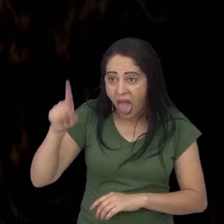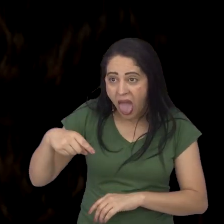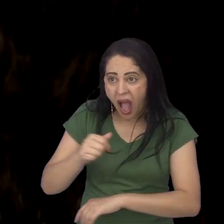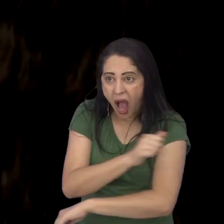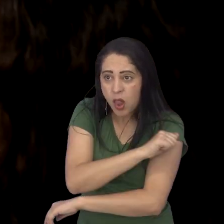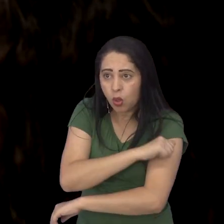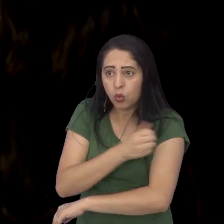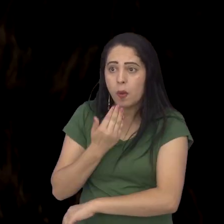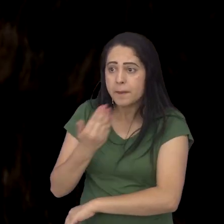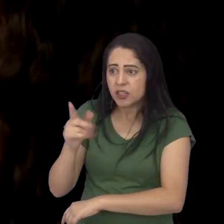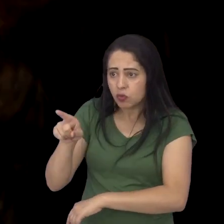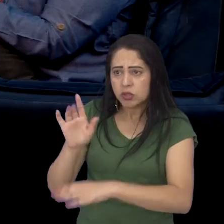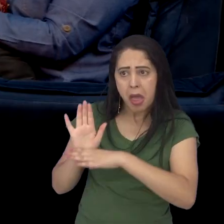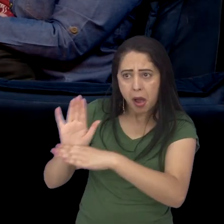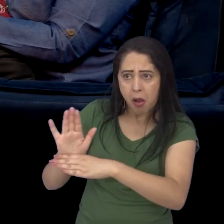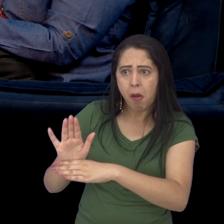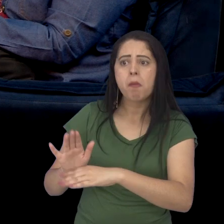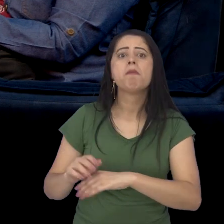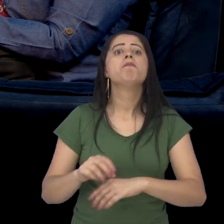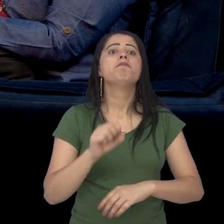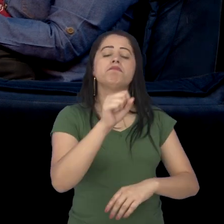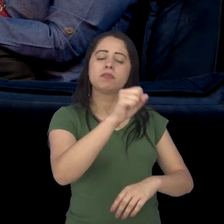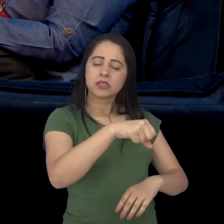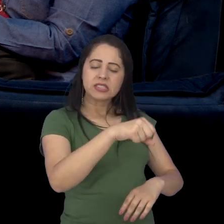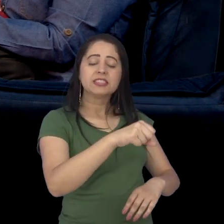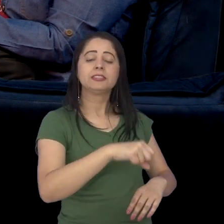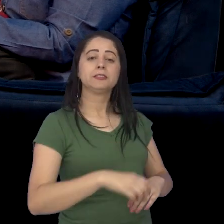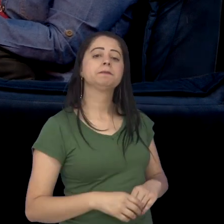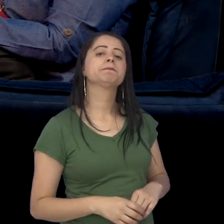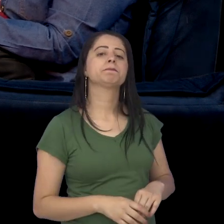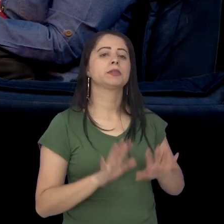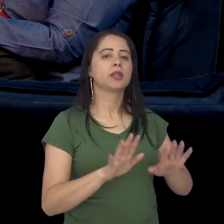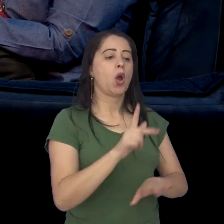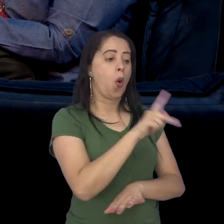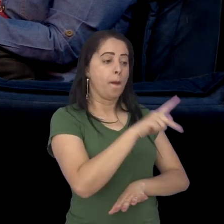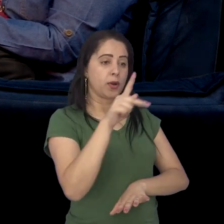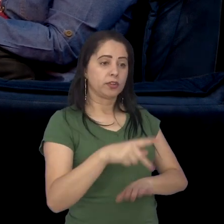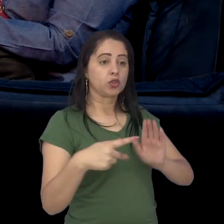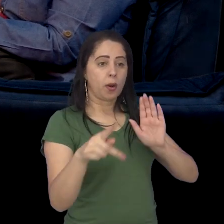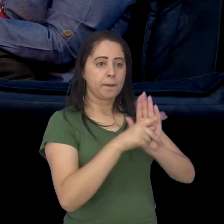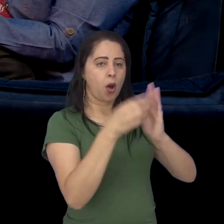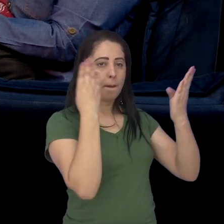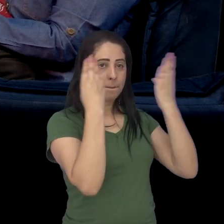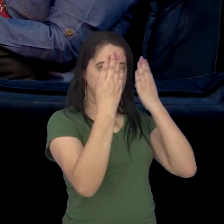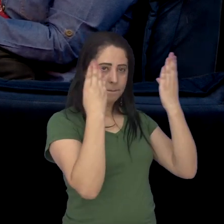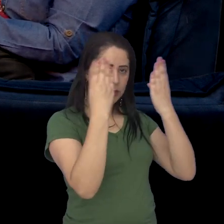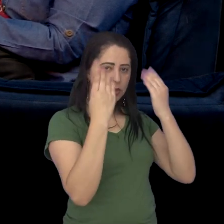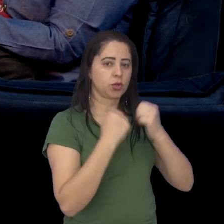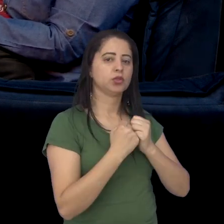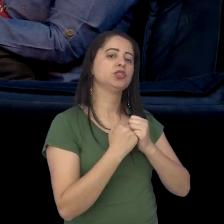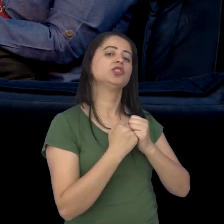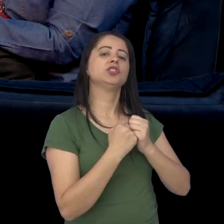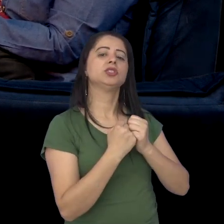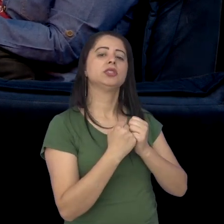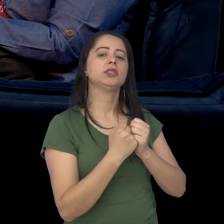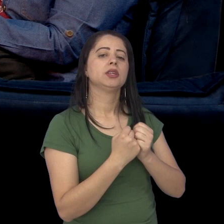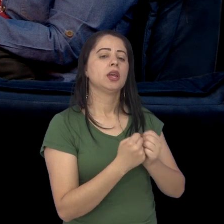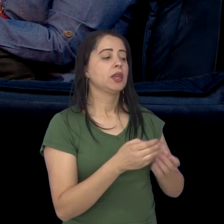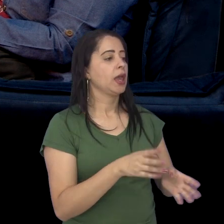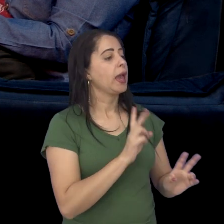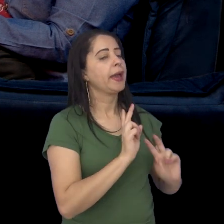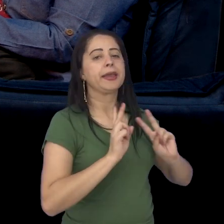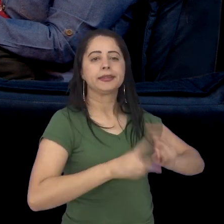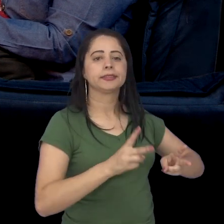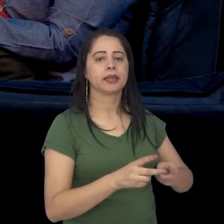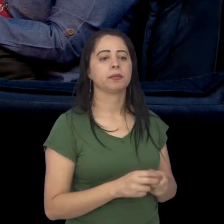era aluno e estava pedindo ajuda para mim. Aí o professor, era um professor de psicologia, e ele começou, né,